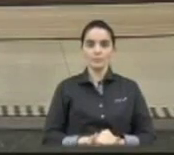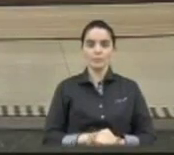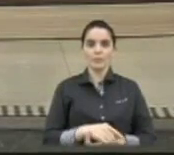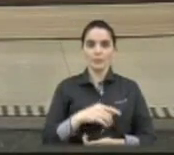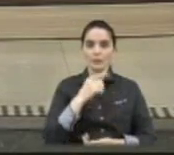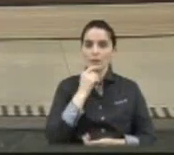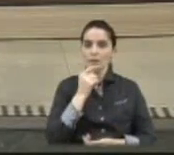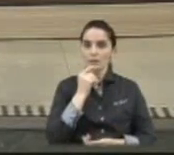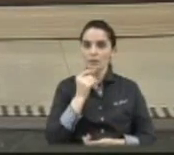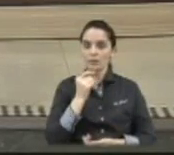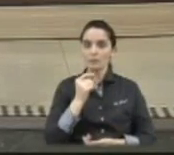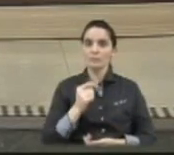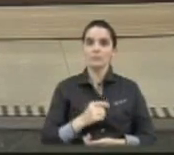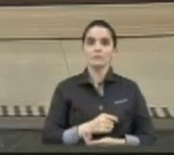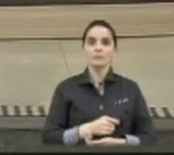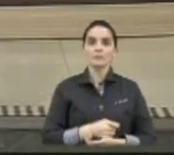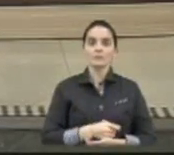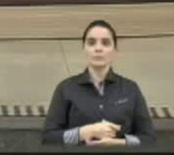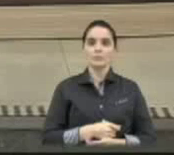Doutor Raul.